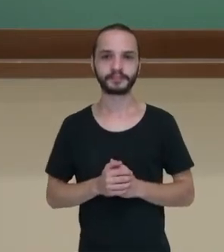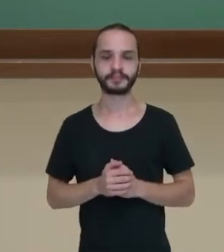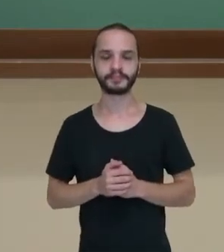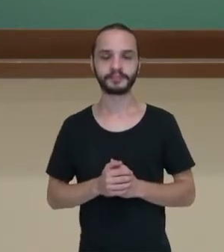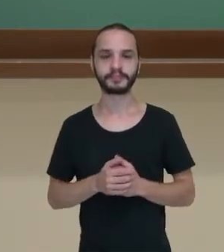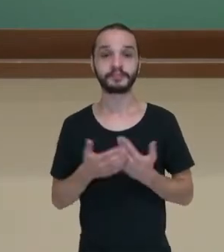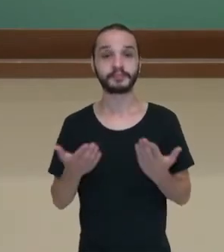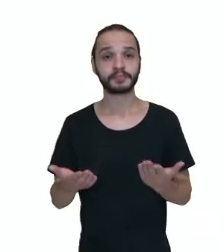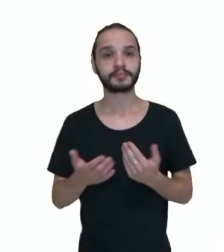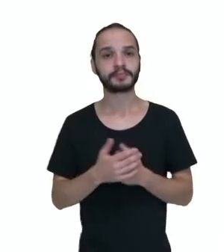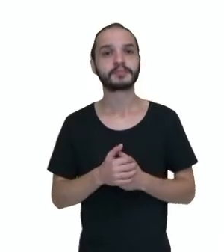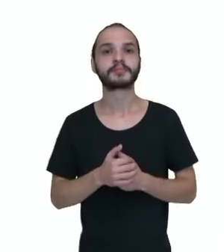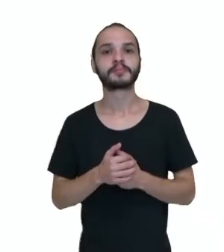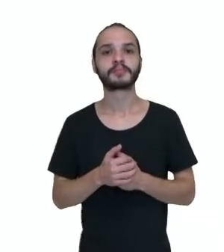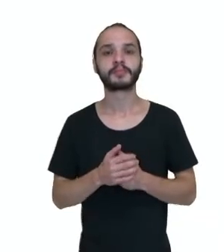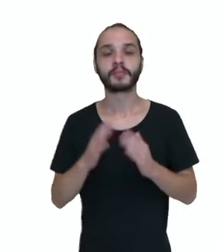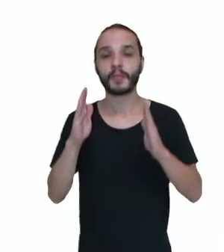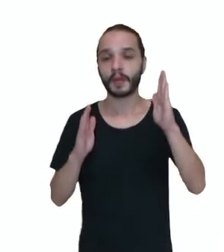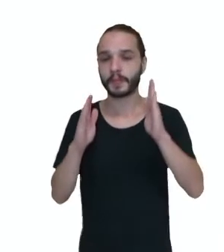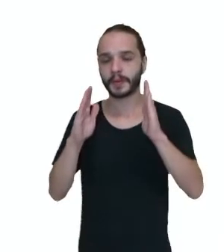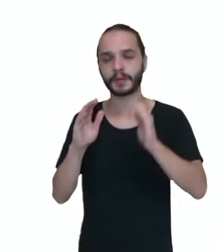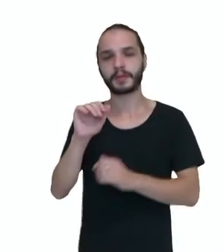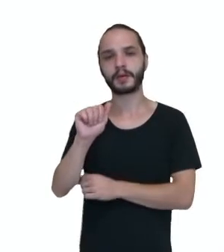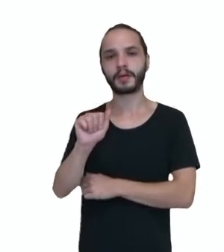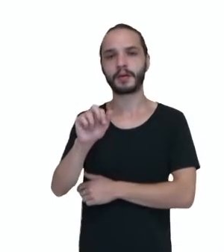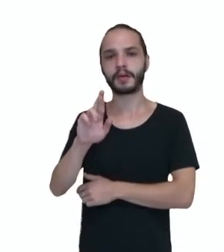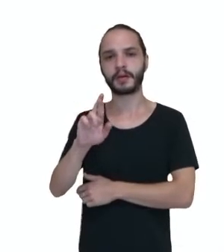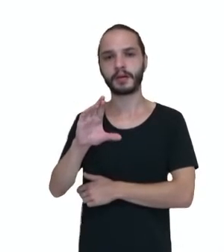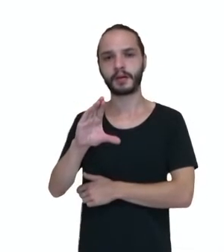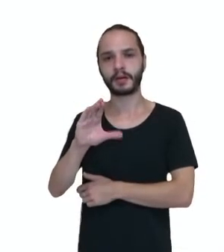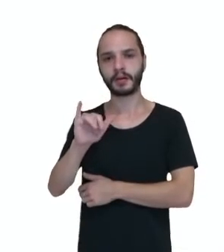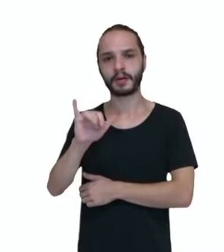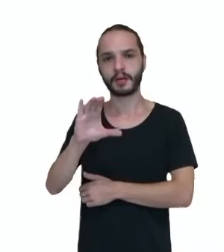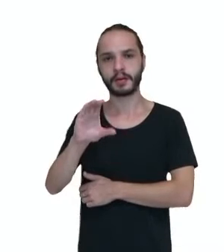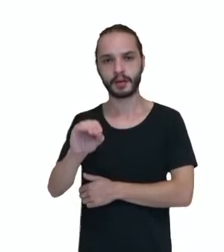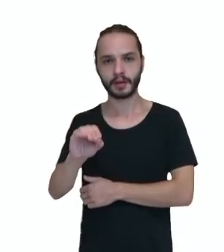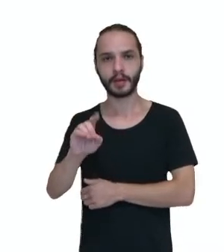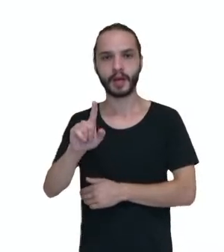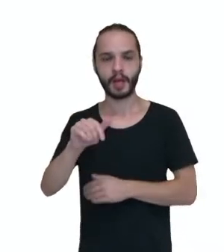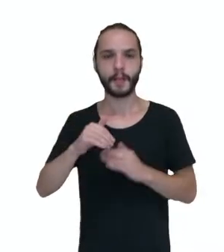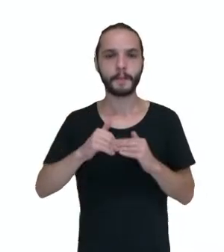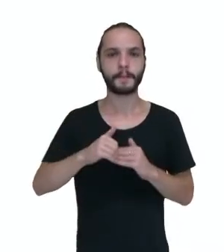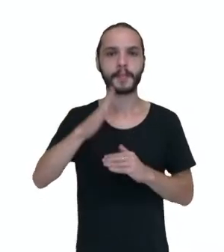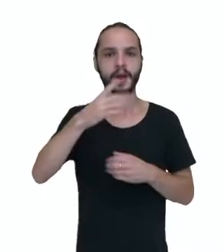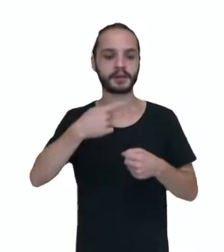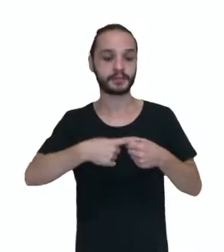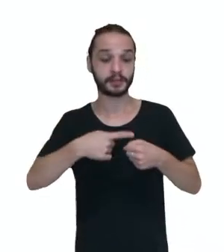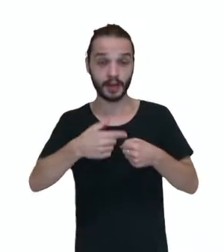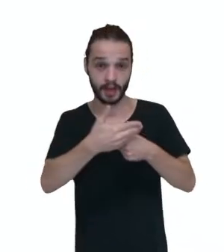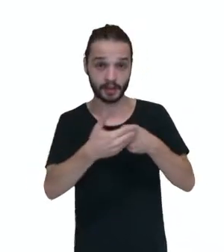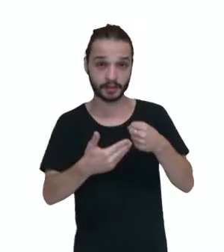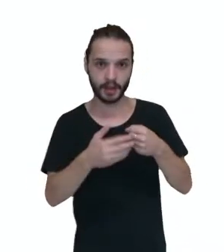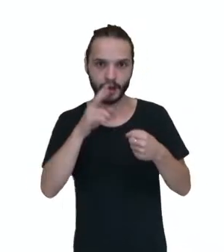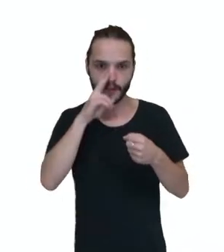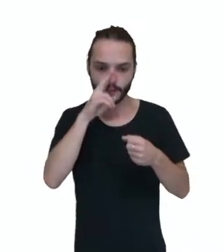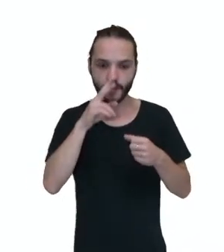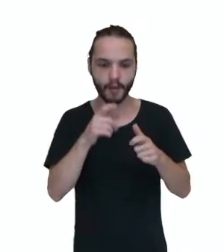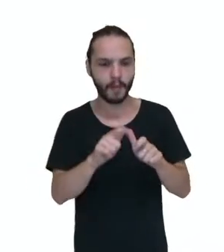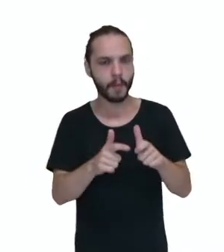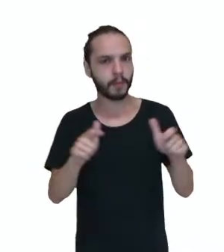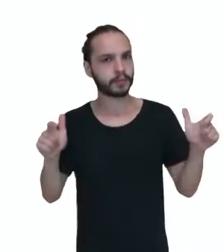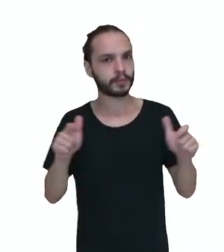Bom, o período arcaico foi marcado pelo fortalecimento das cidades-estados. Lembra que eu falei para você que Atena é